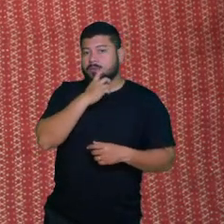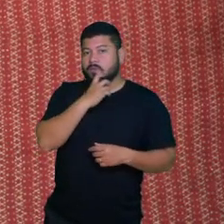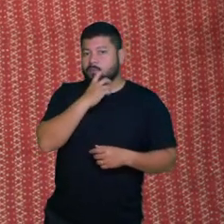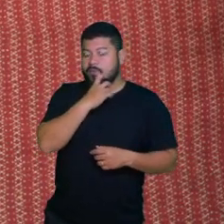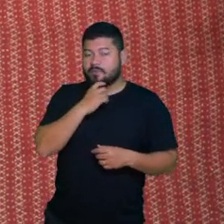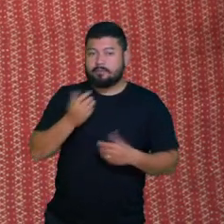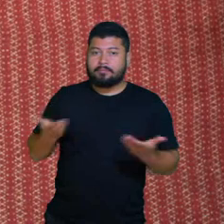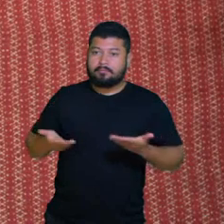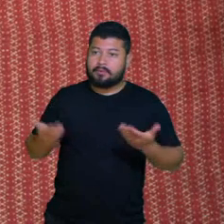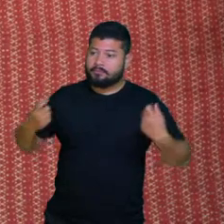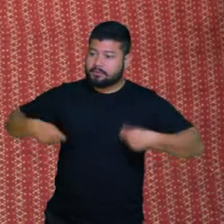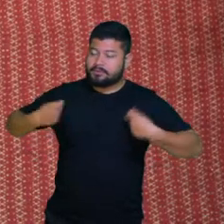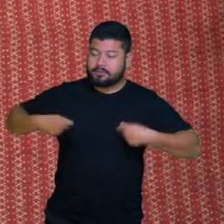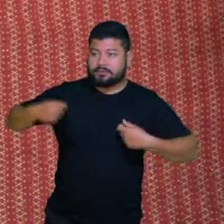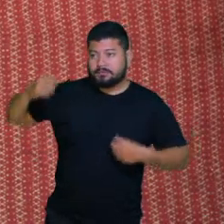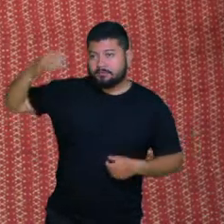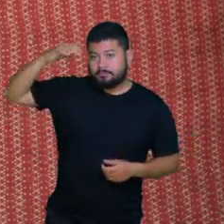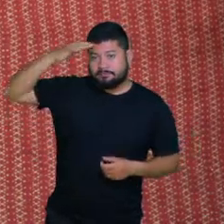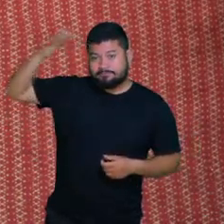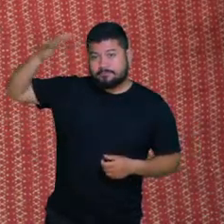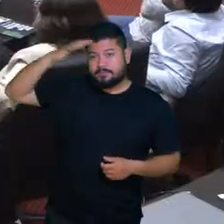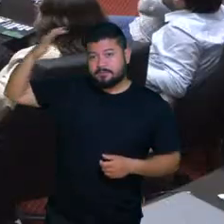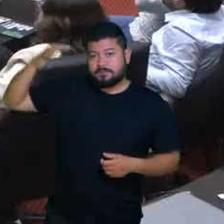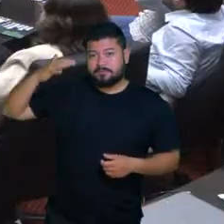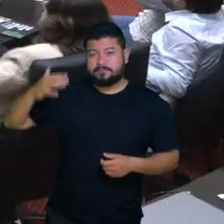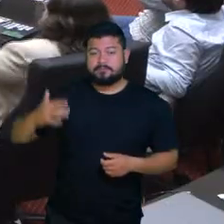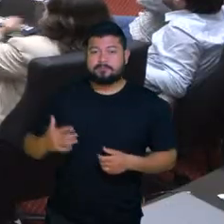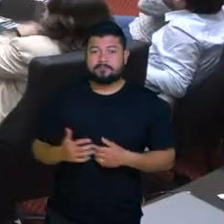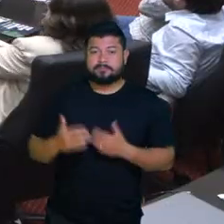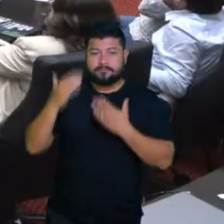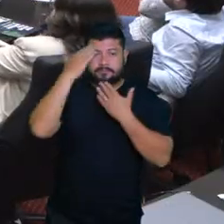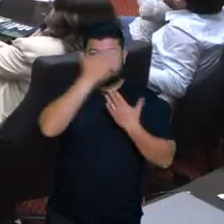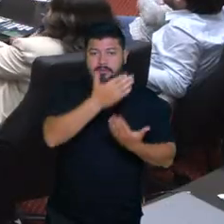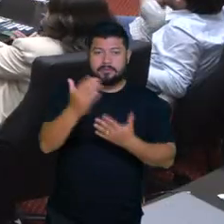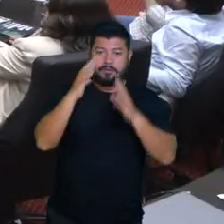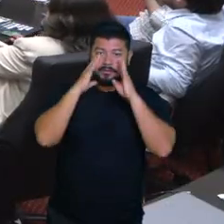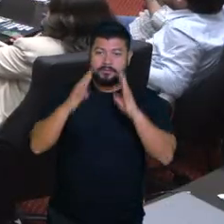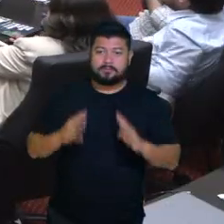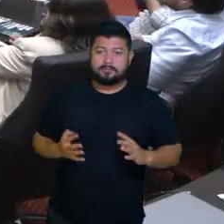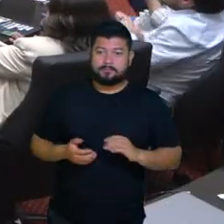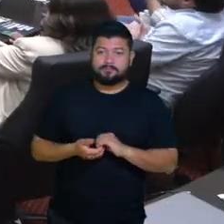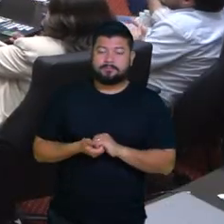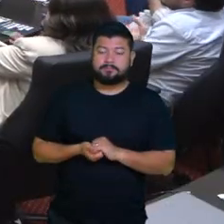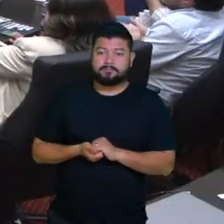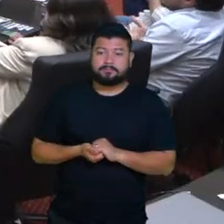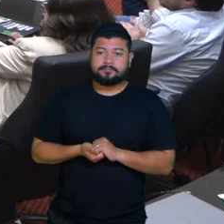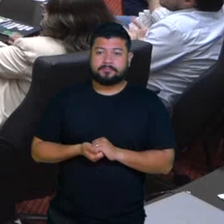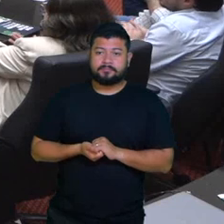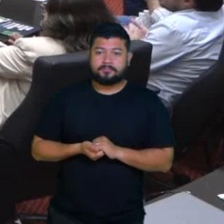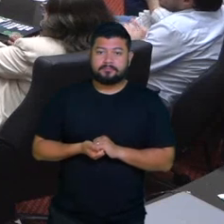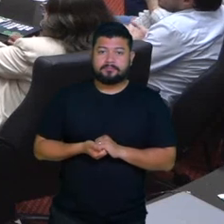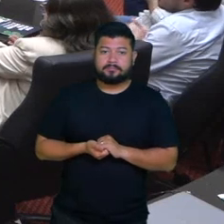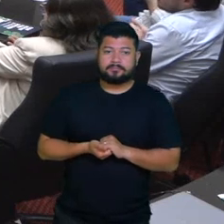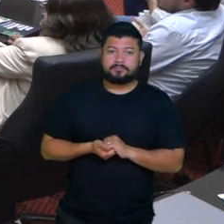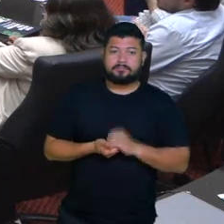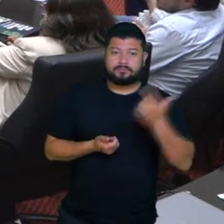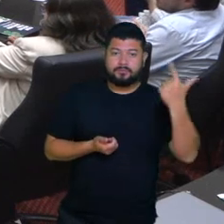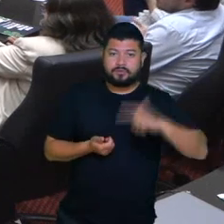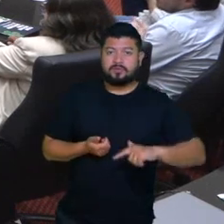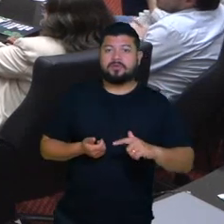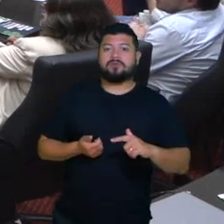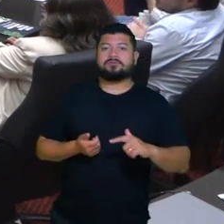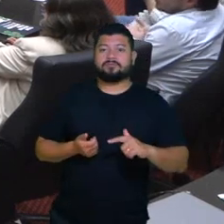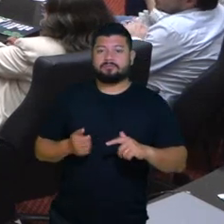gente vê essa fragilidade obrigada obrigado professora novamente pautas para